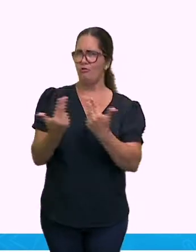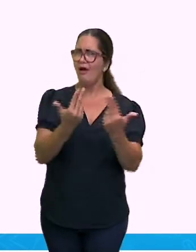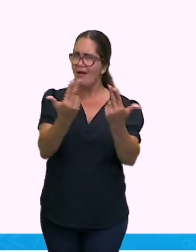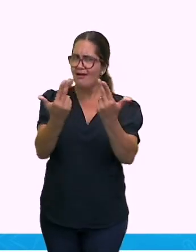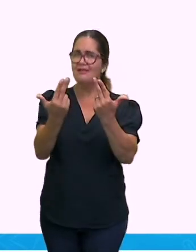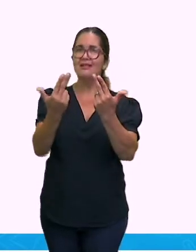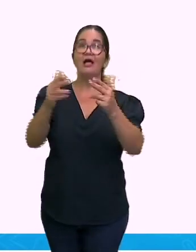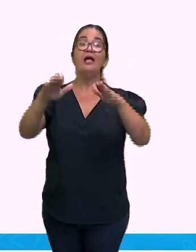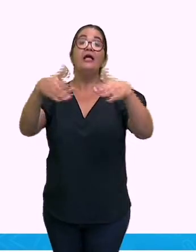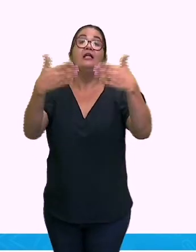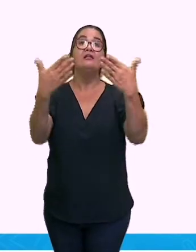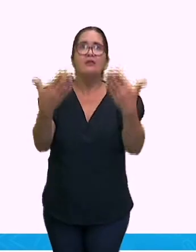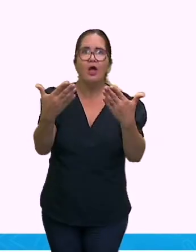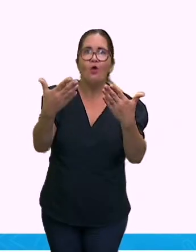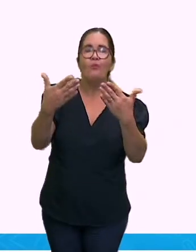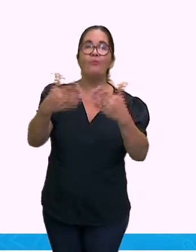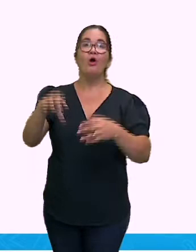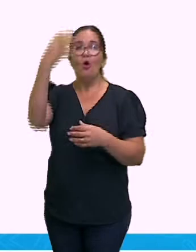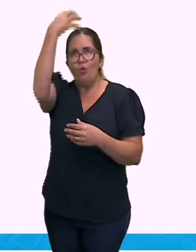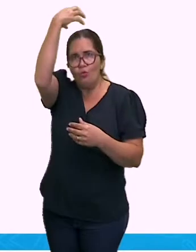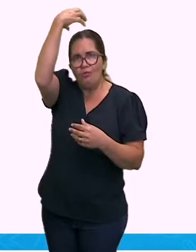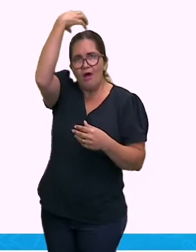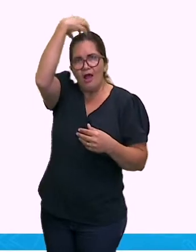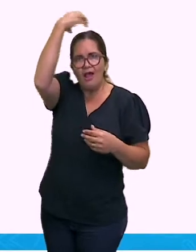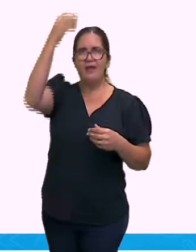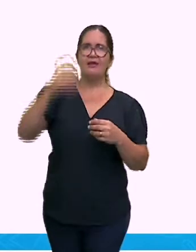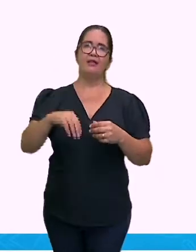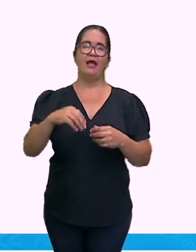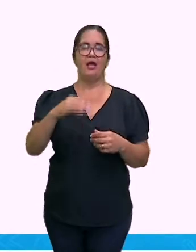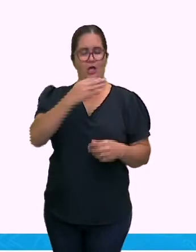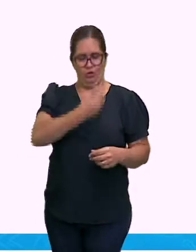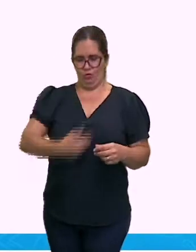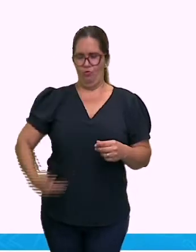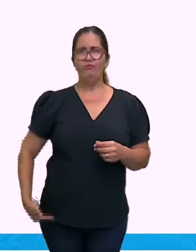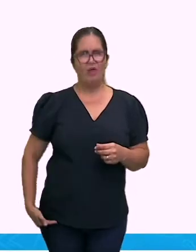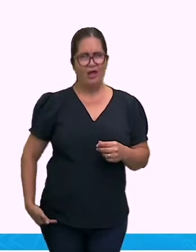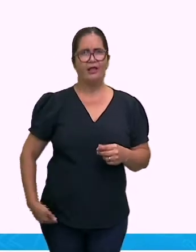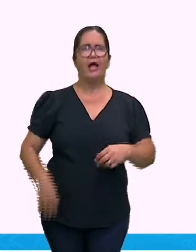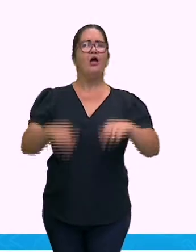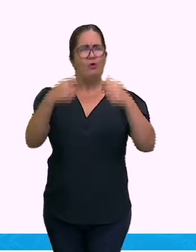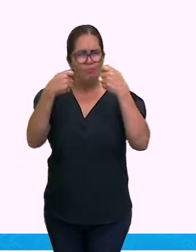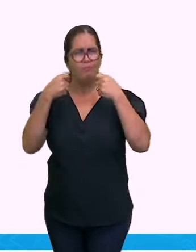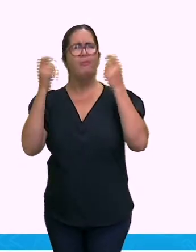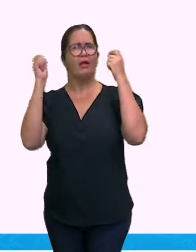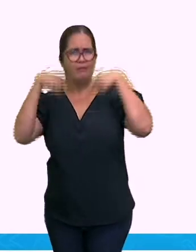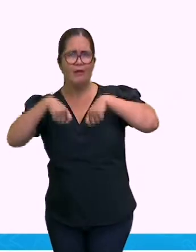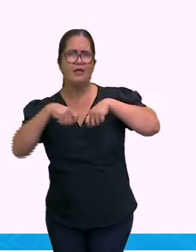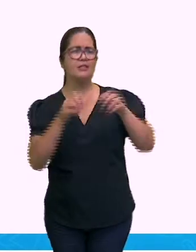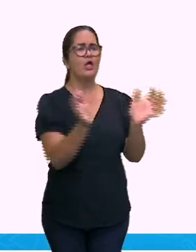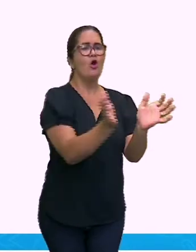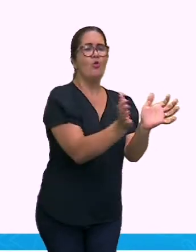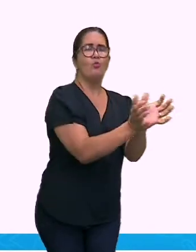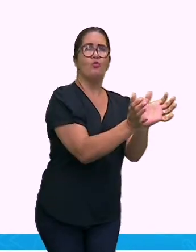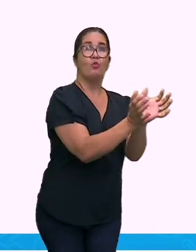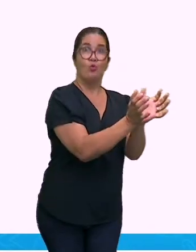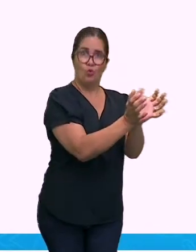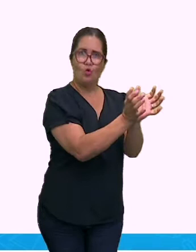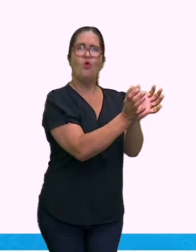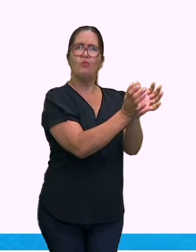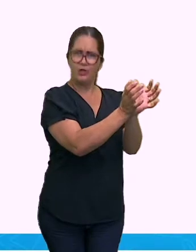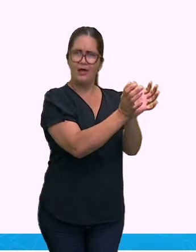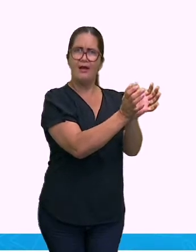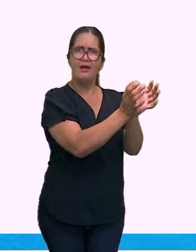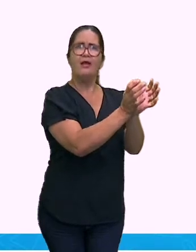Quando o rei governa, ele pode simplesmente ter um parlamento que fale por ele. Nesta situação